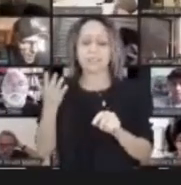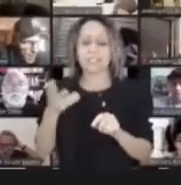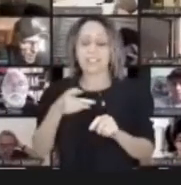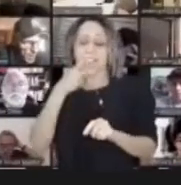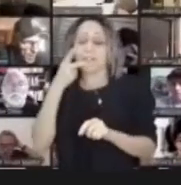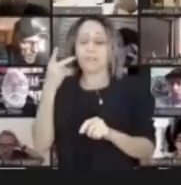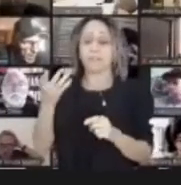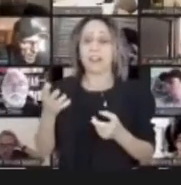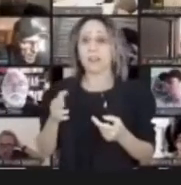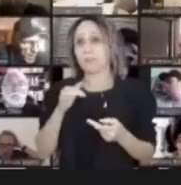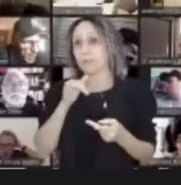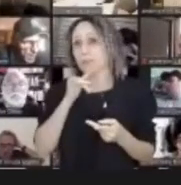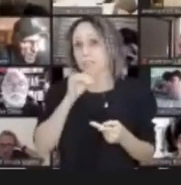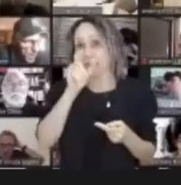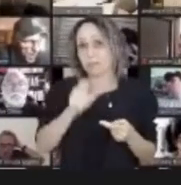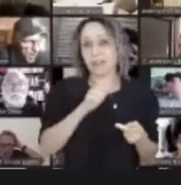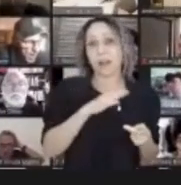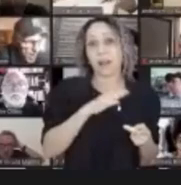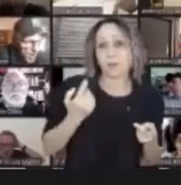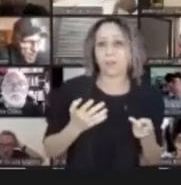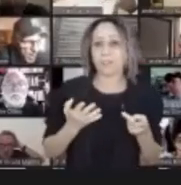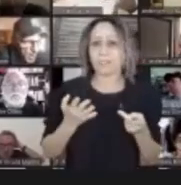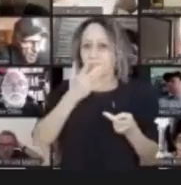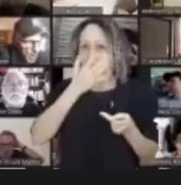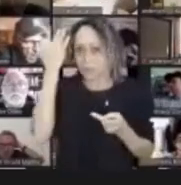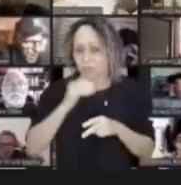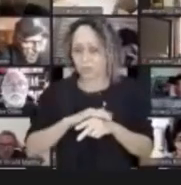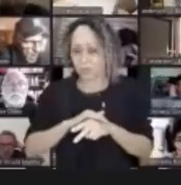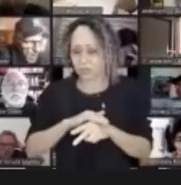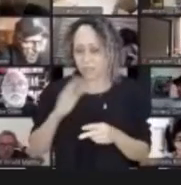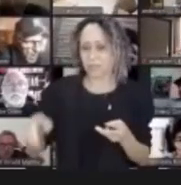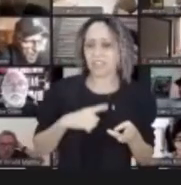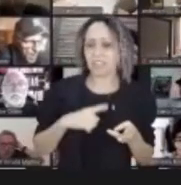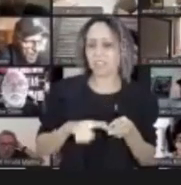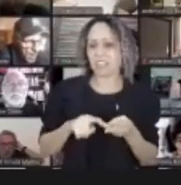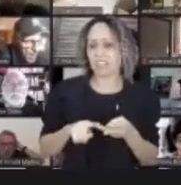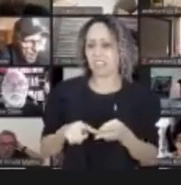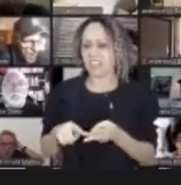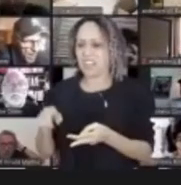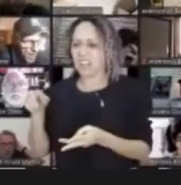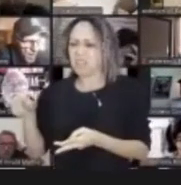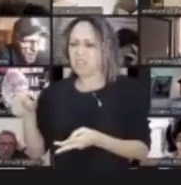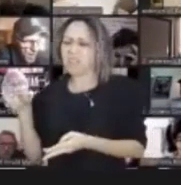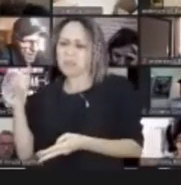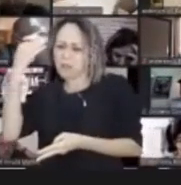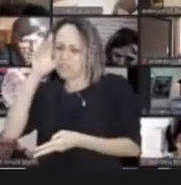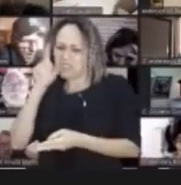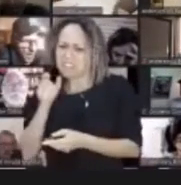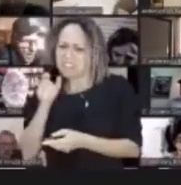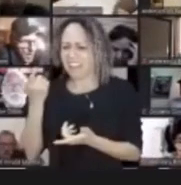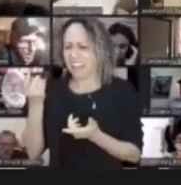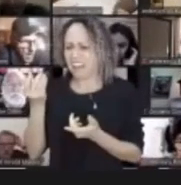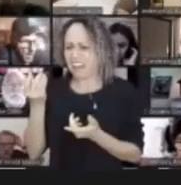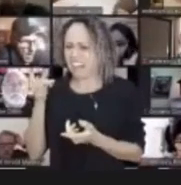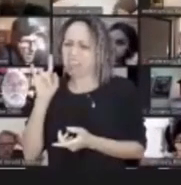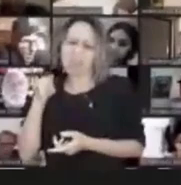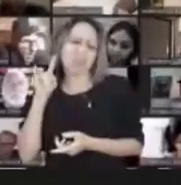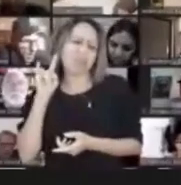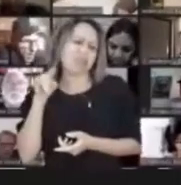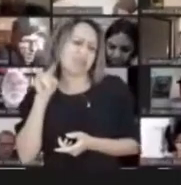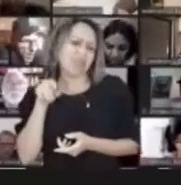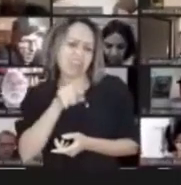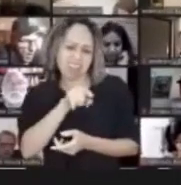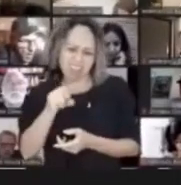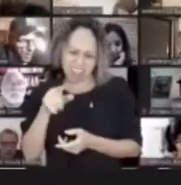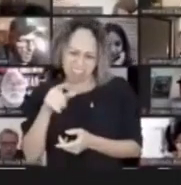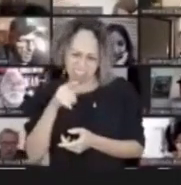a negligência, a gozação que ele fez da doença. Então, é um pedido. É claro que vocês são muito mais